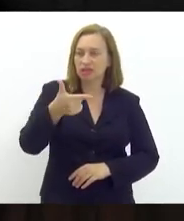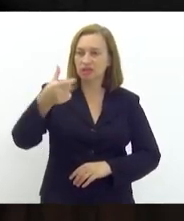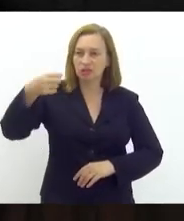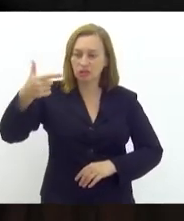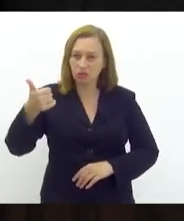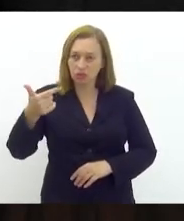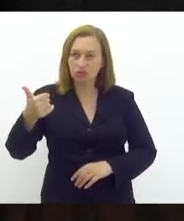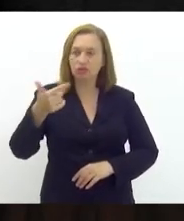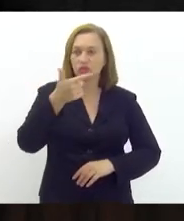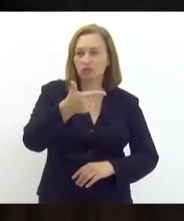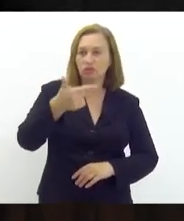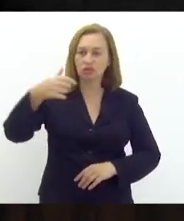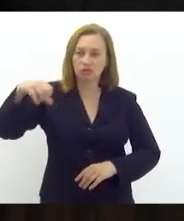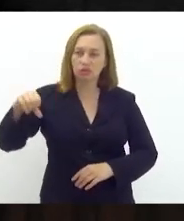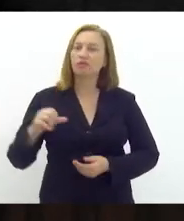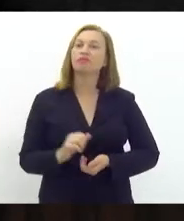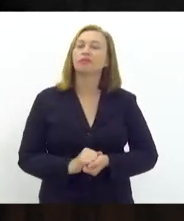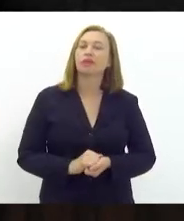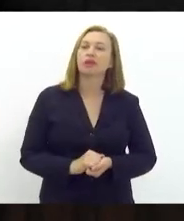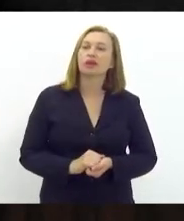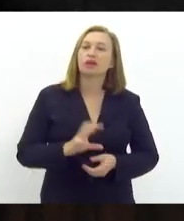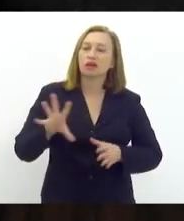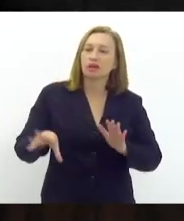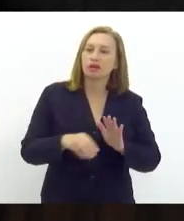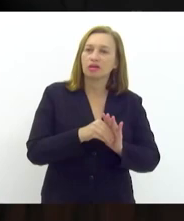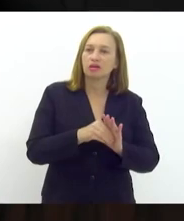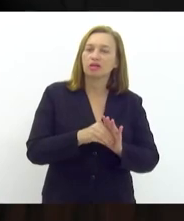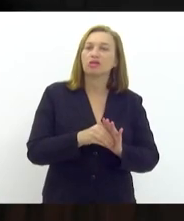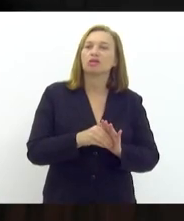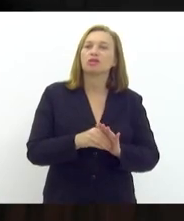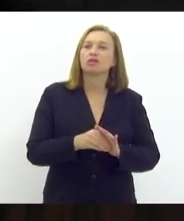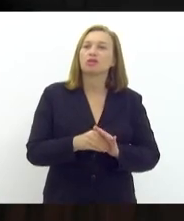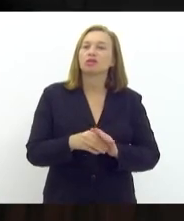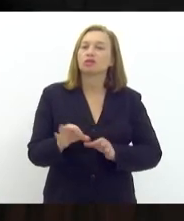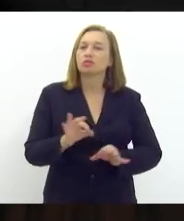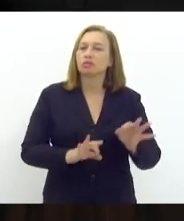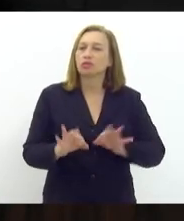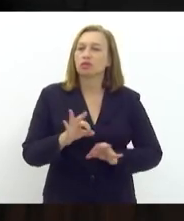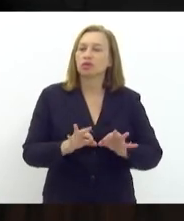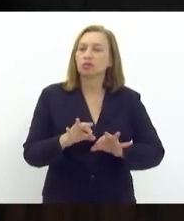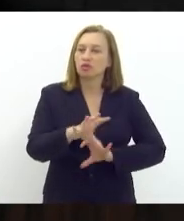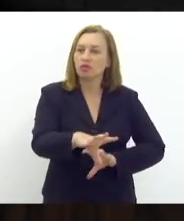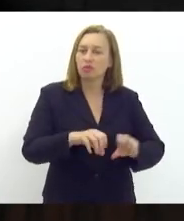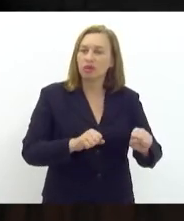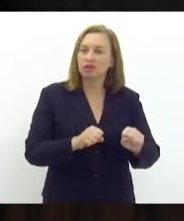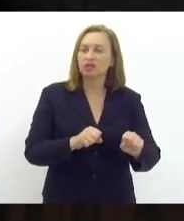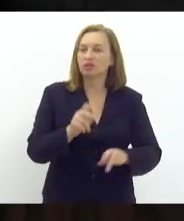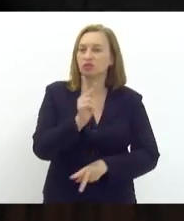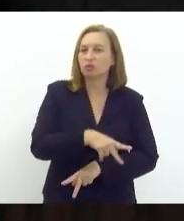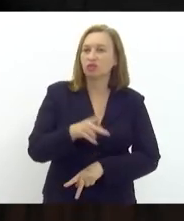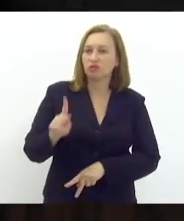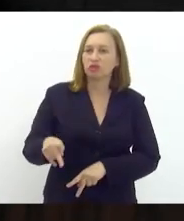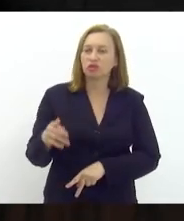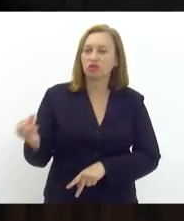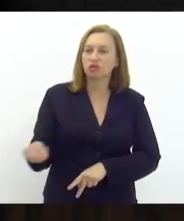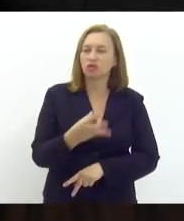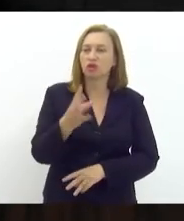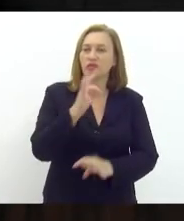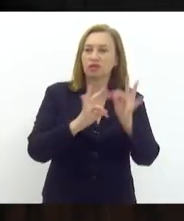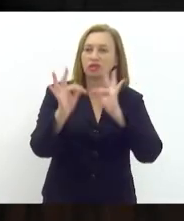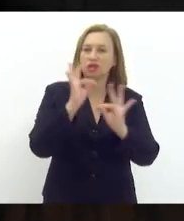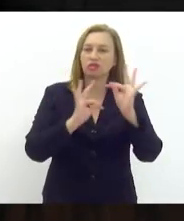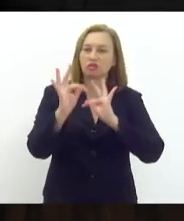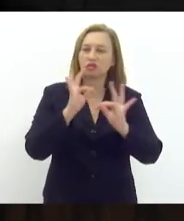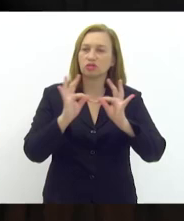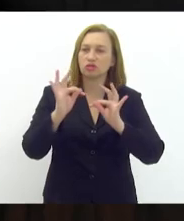2009 para incluir no programa de capacitação de professores a formação dos educadores em novas tecnologias da